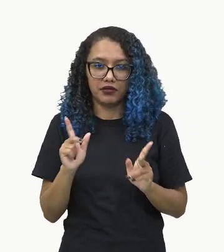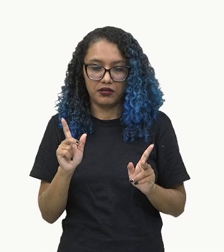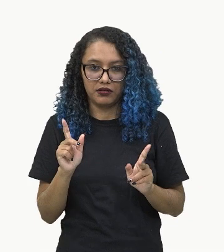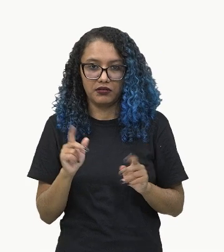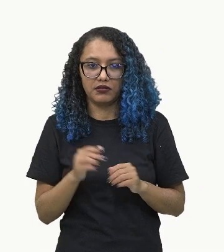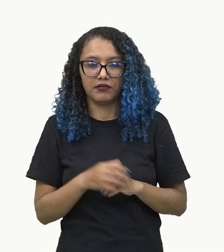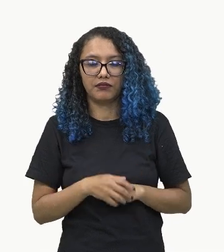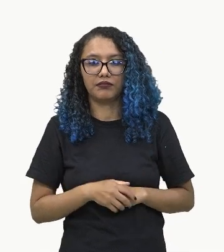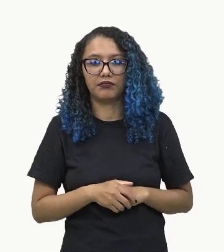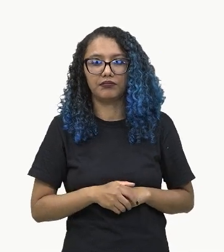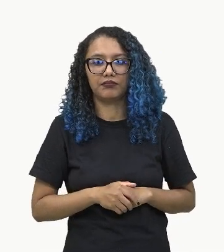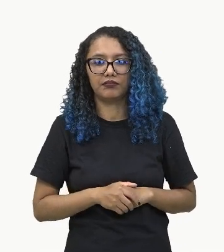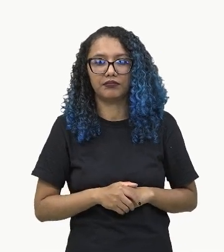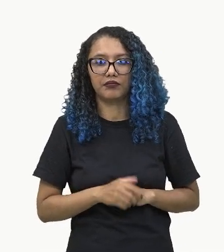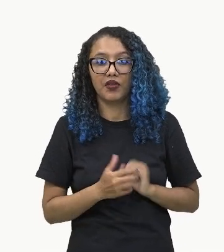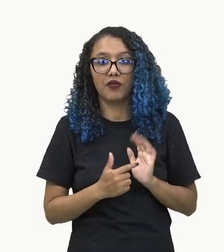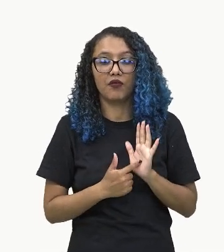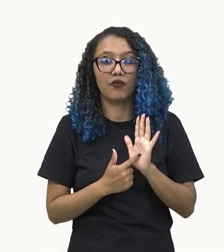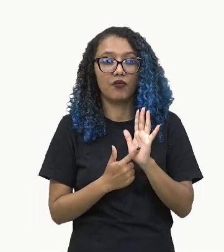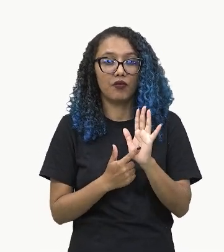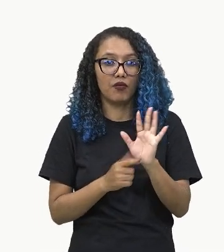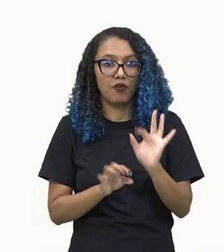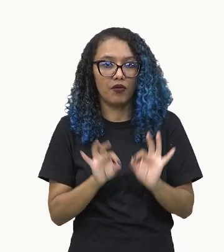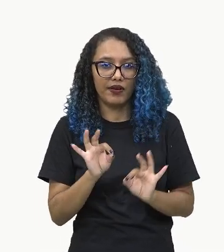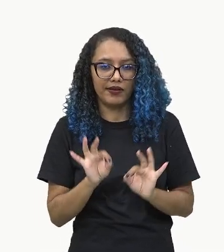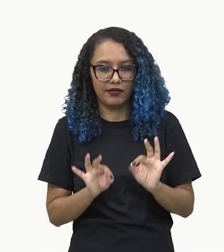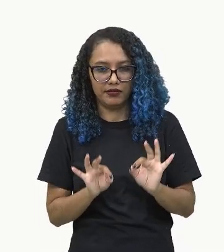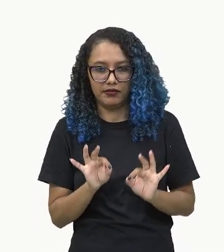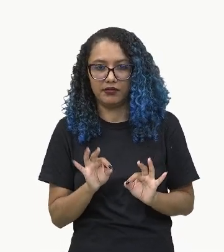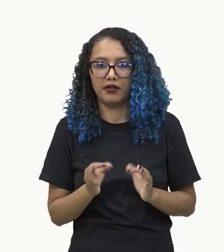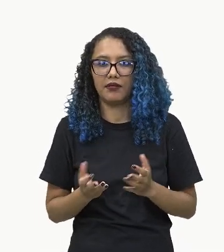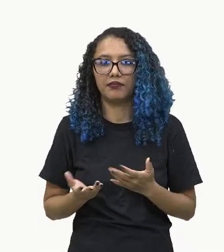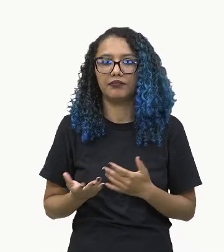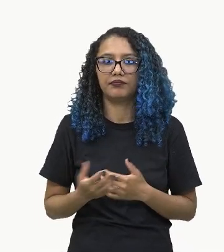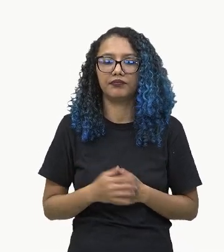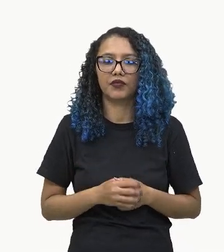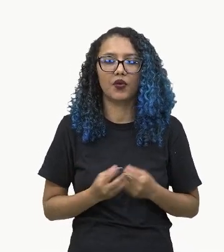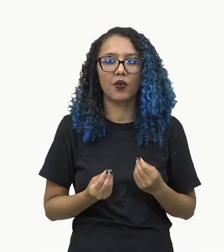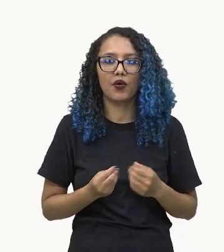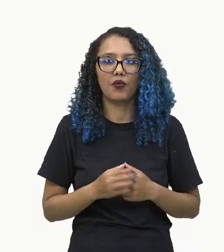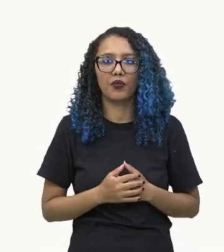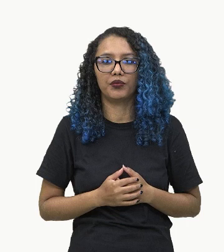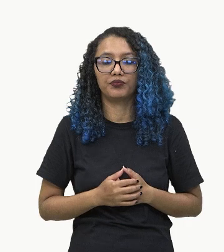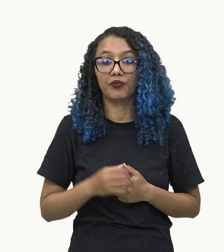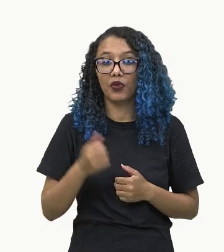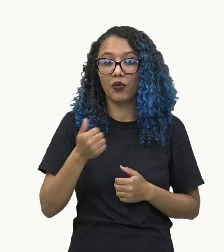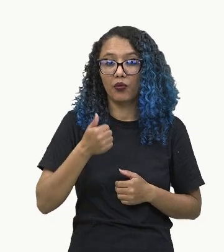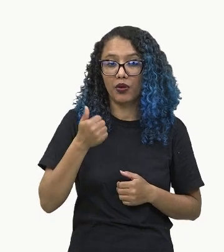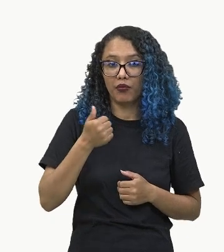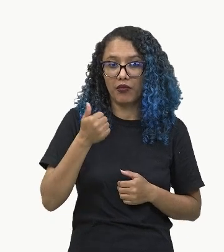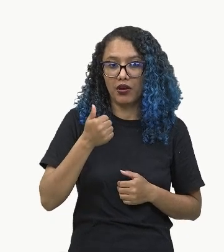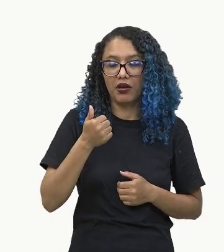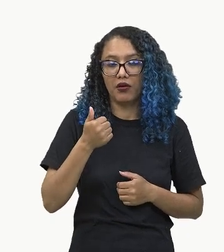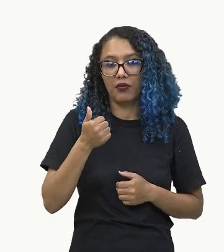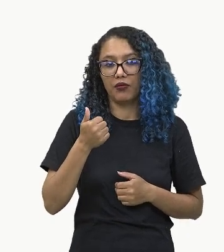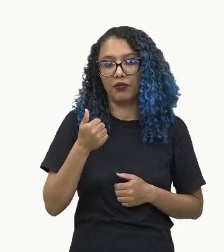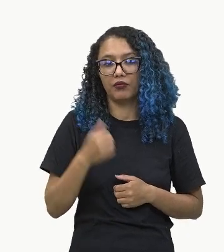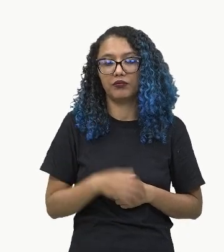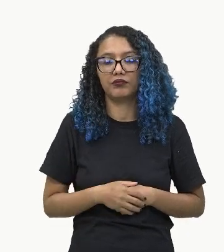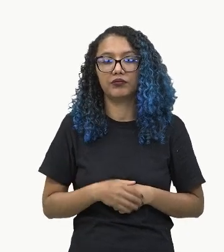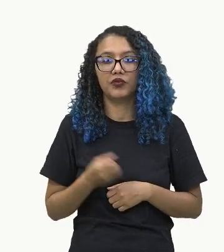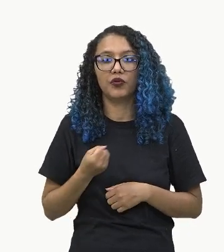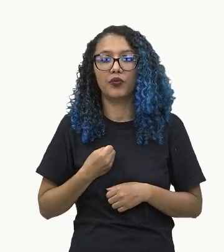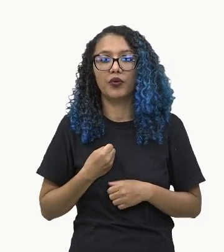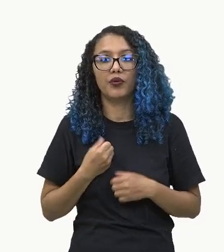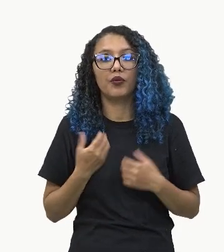colocar aí um produto da soma pela diferença. Como é que é isso? Vai ser o meu primeiro termo. Quem é meu primeiro